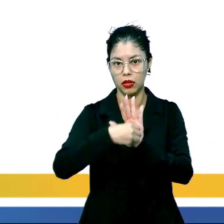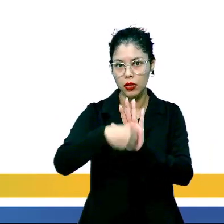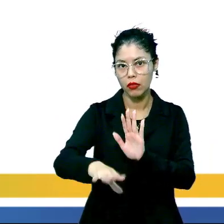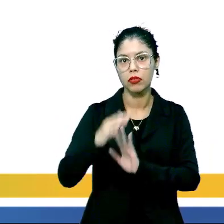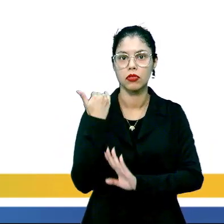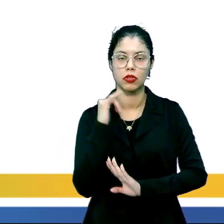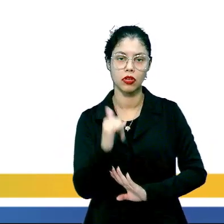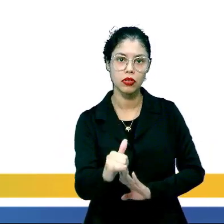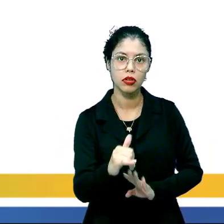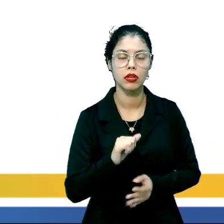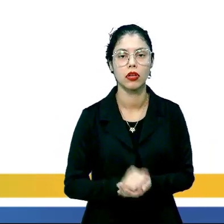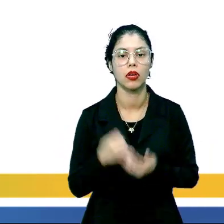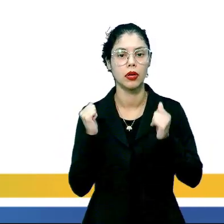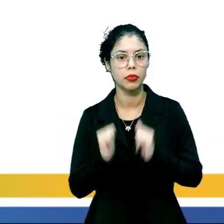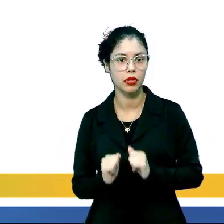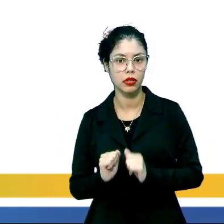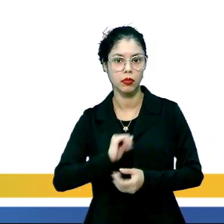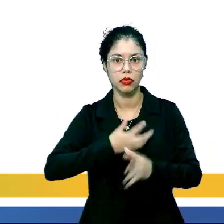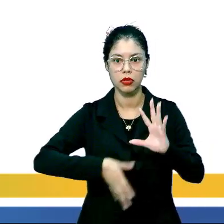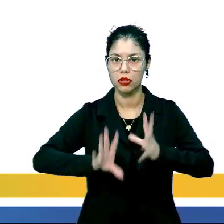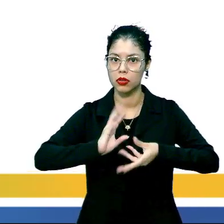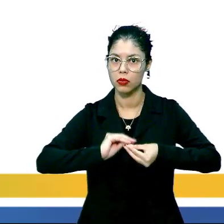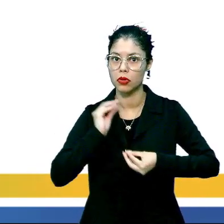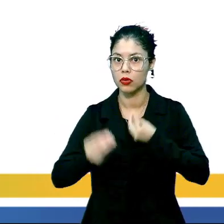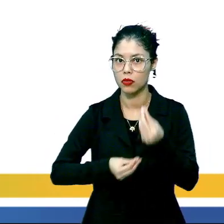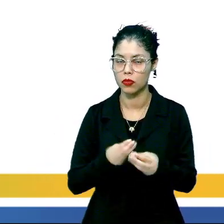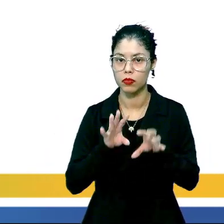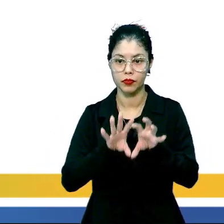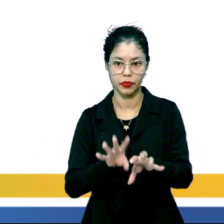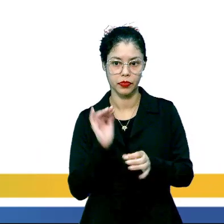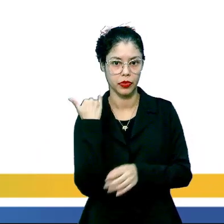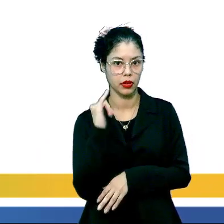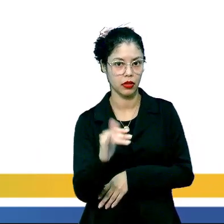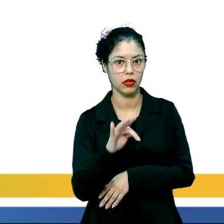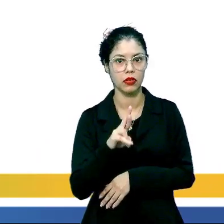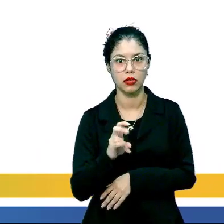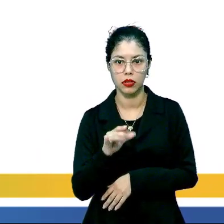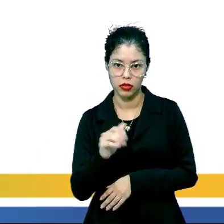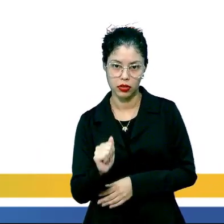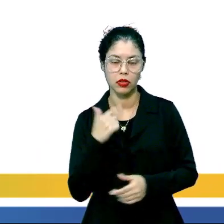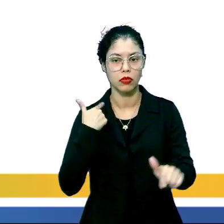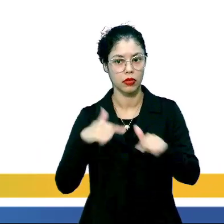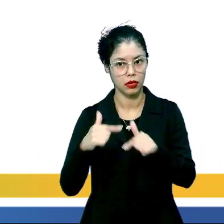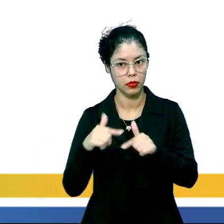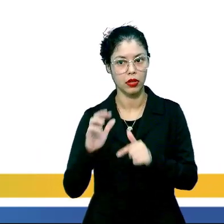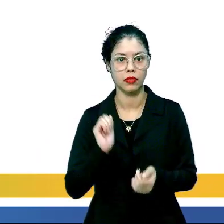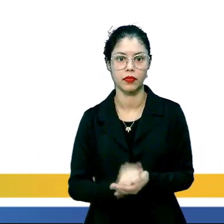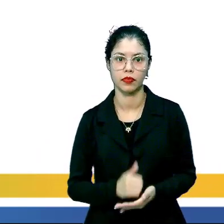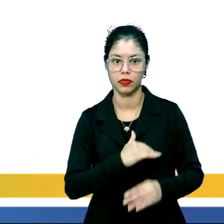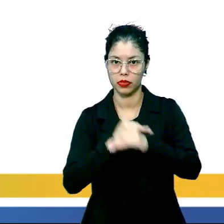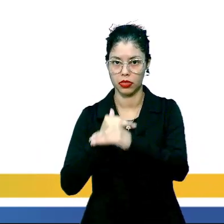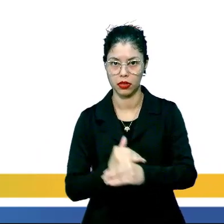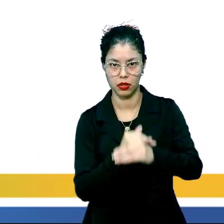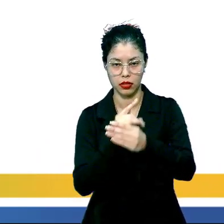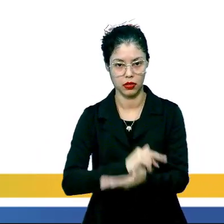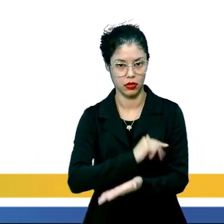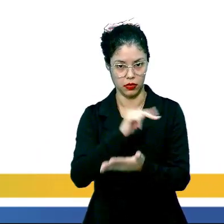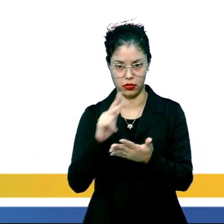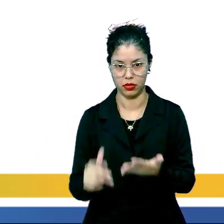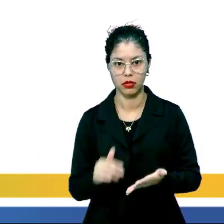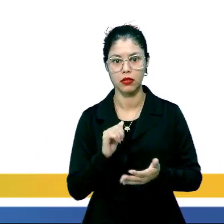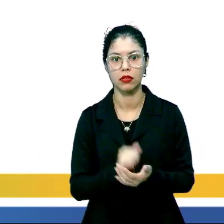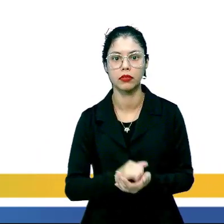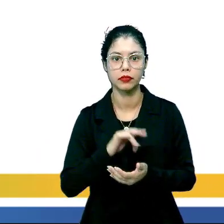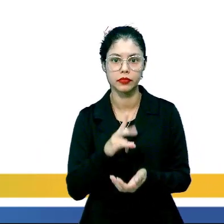de energia, então a gente pode resumir da seguinte forma também a energia cinética, que trabalho é igual à variação da